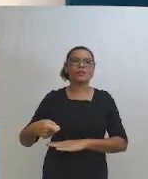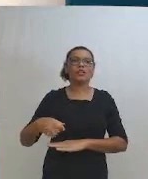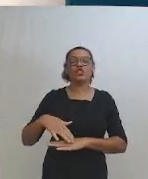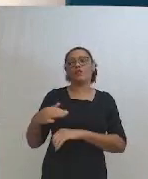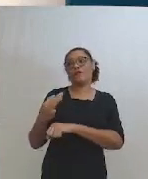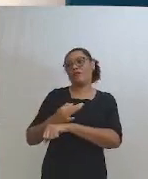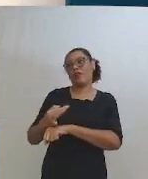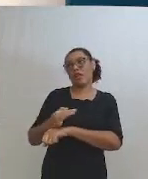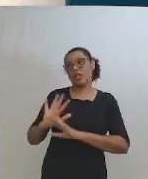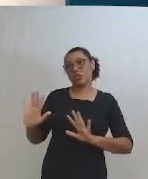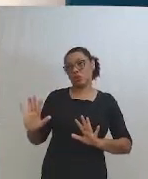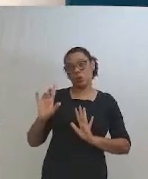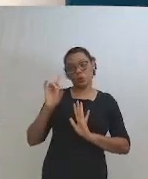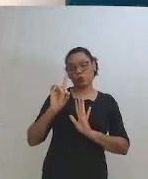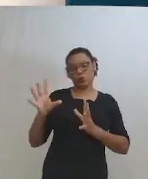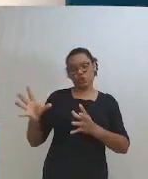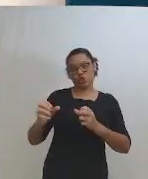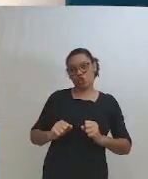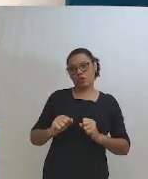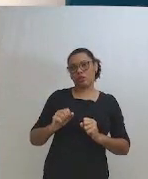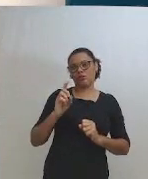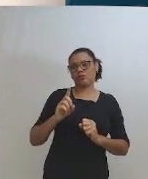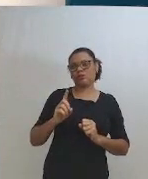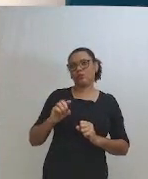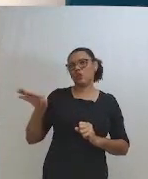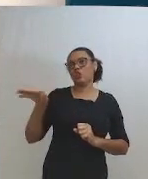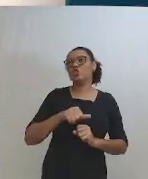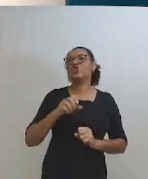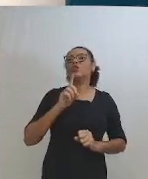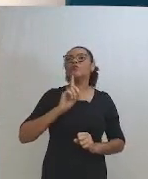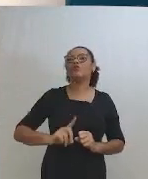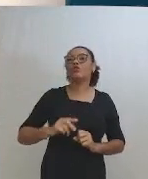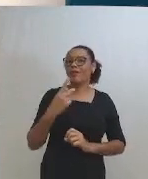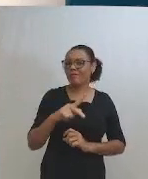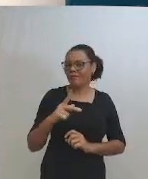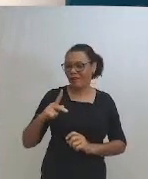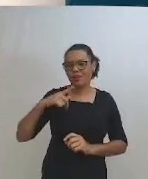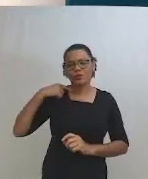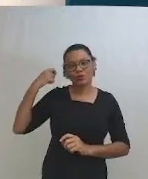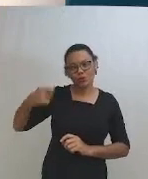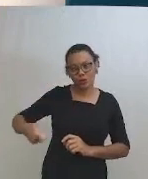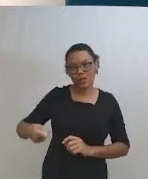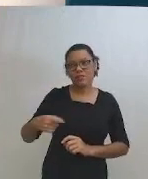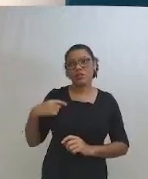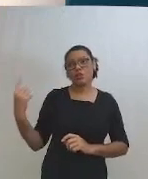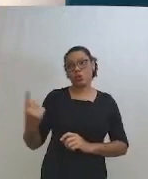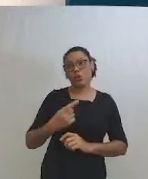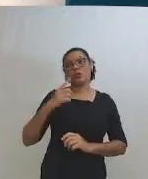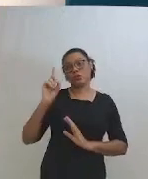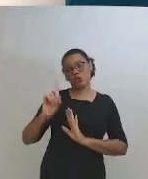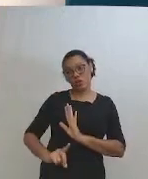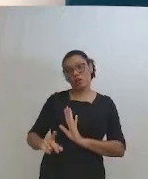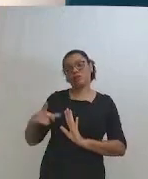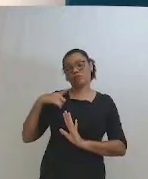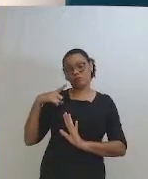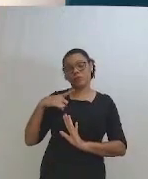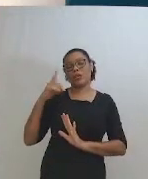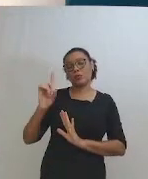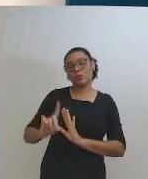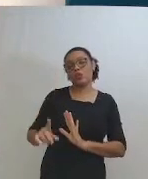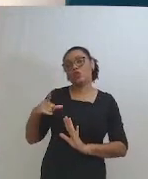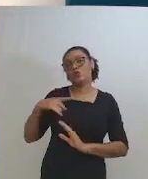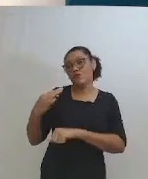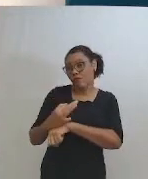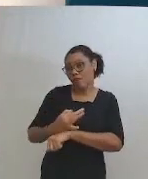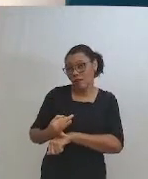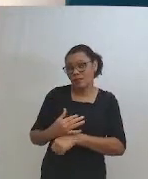direito deste magistrado, em absoluto. Todos nós temos direito de gozar um período de férias para poder